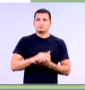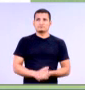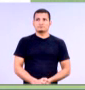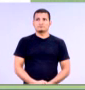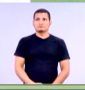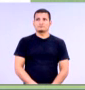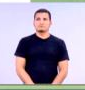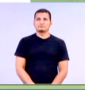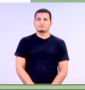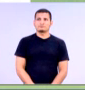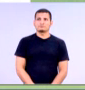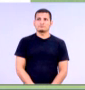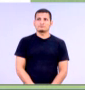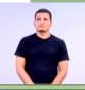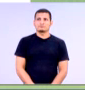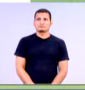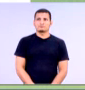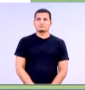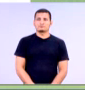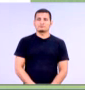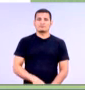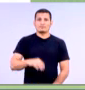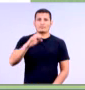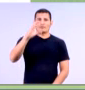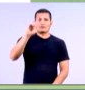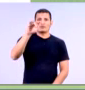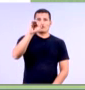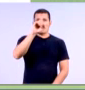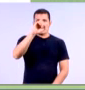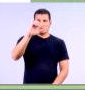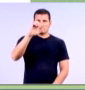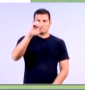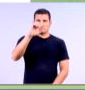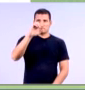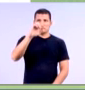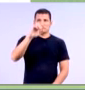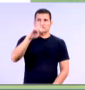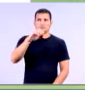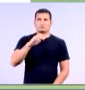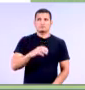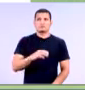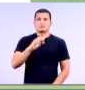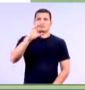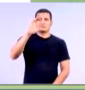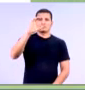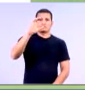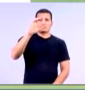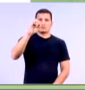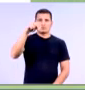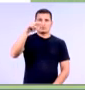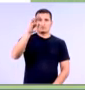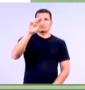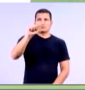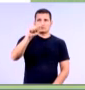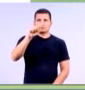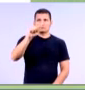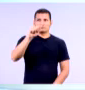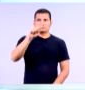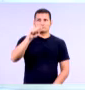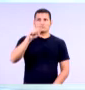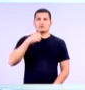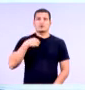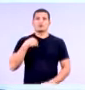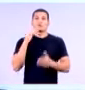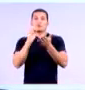de métodos. Eu defini dois métodos para a nossa classe conta bancária. Eu não coloquei mais métodos, senão a gente não teria muito tempo